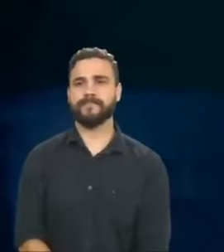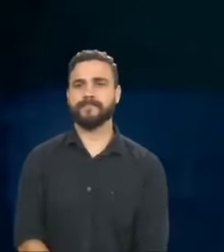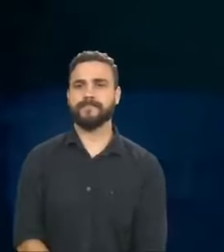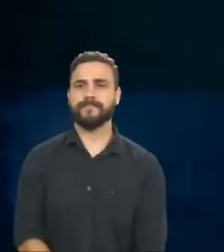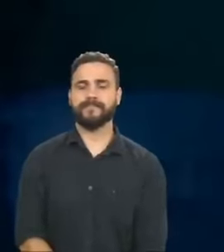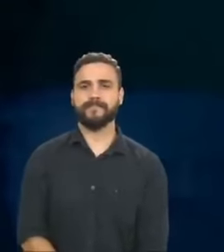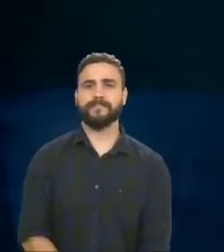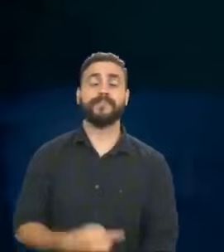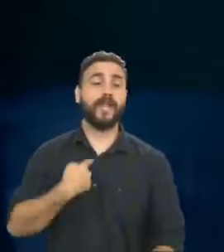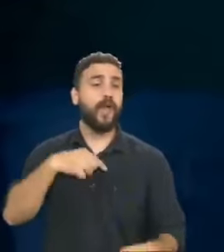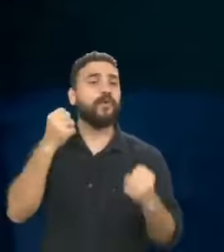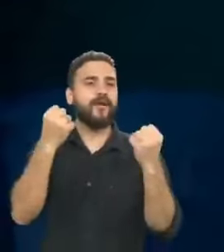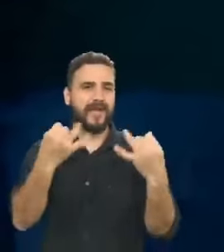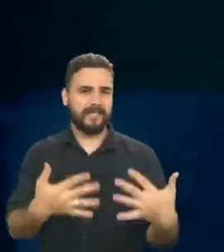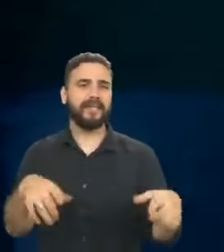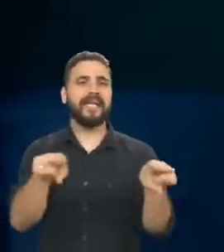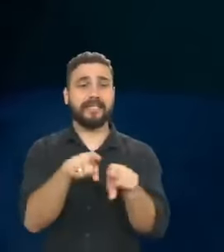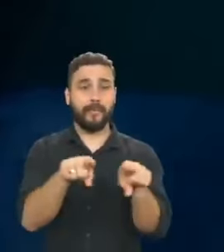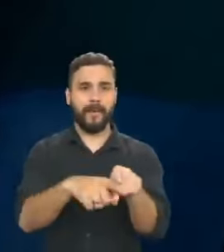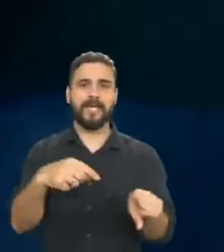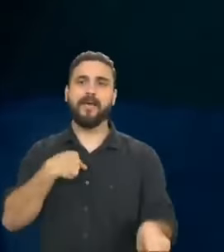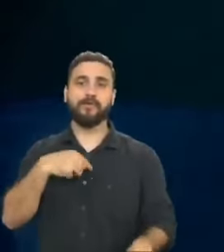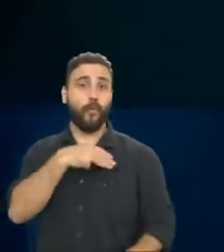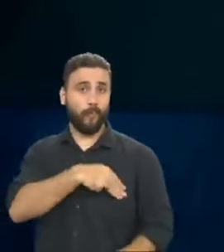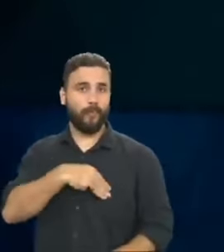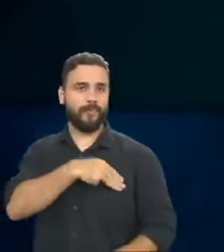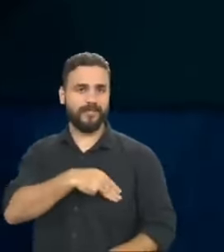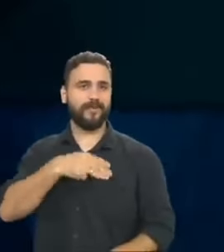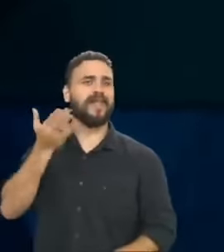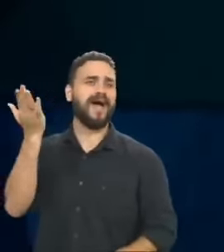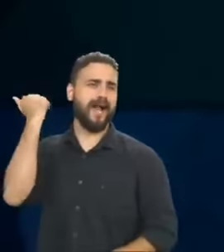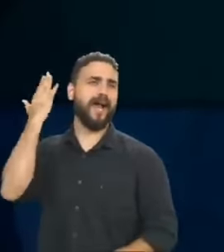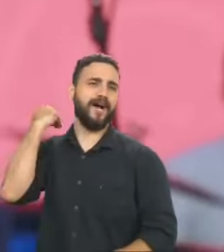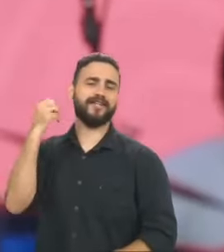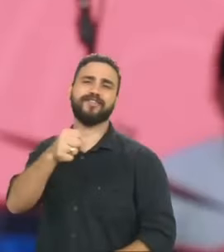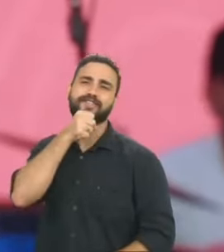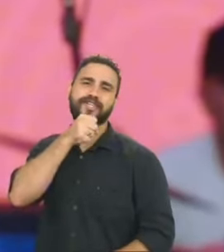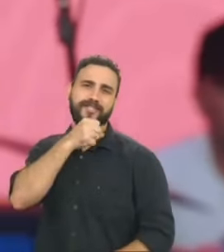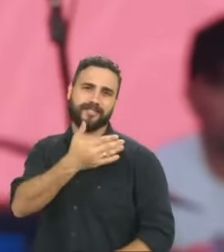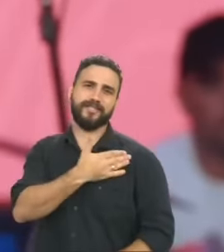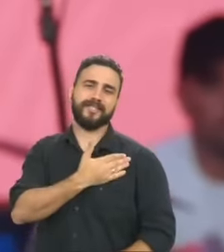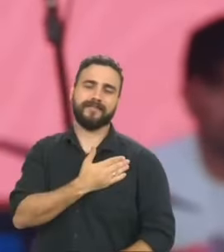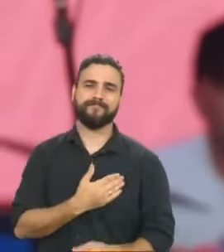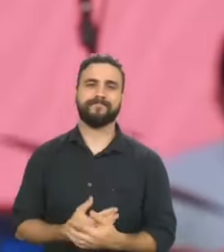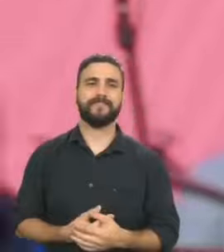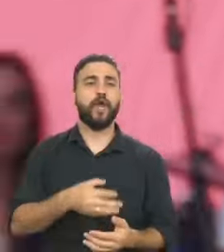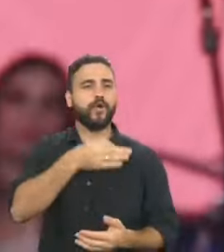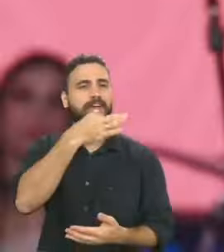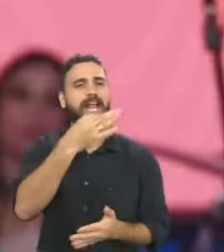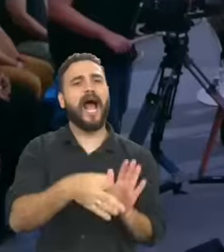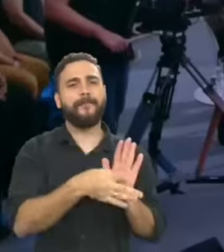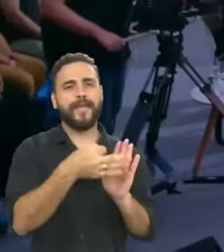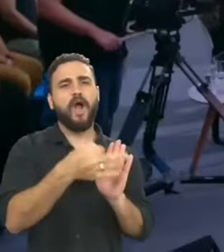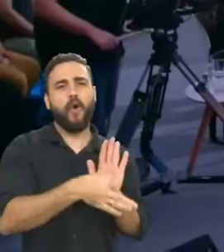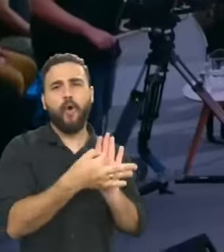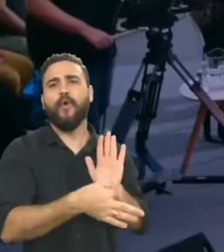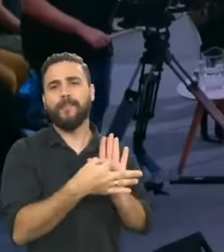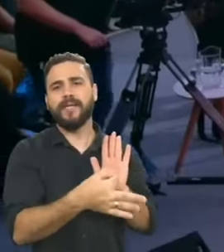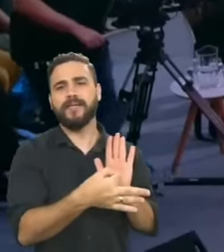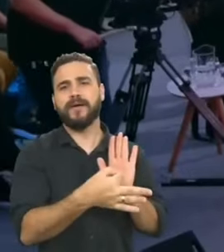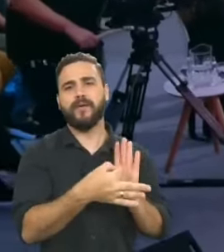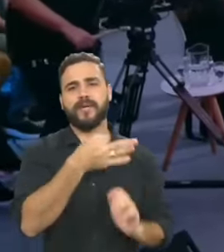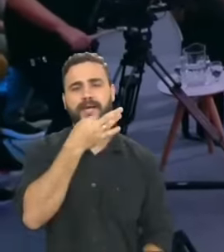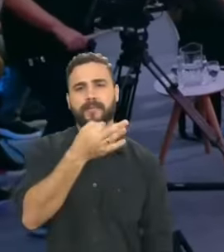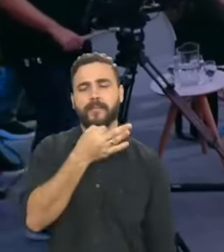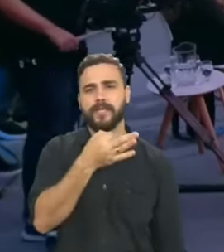um minutinho, porque eu sou a missionária raiz, né? Nós dois somos, a gente conheceu assim, eu na raiz. Eu queria a sua opinião também, Breno, né? Sobre isso. Sei que você é apresentador, mas também, senta ali do